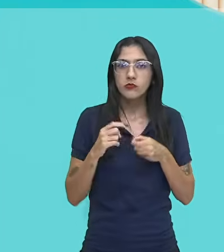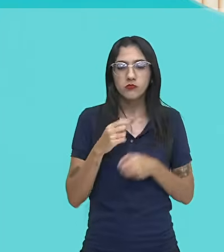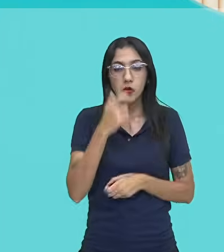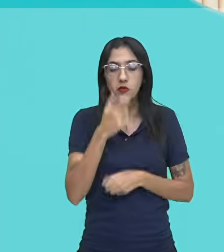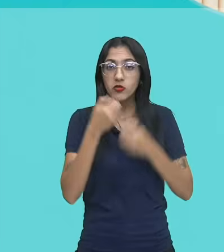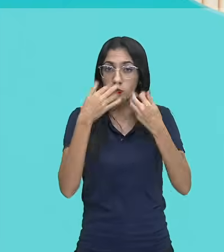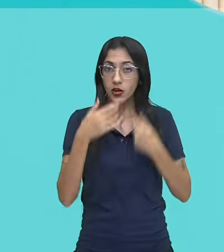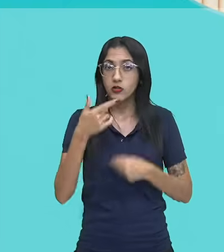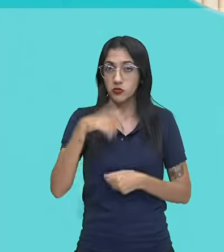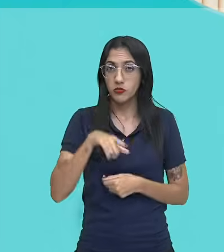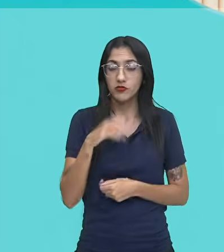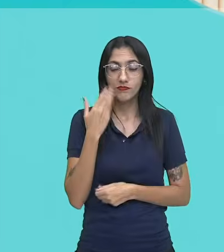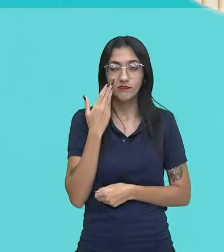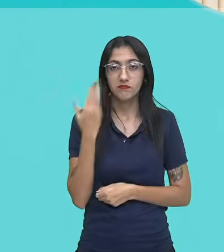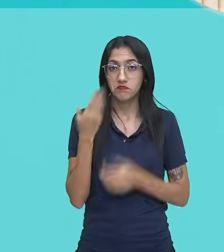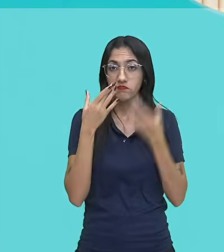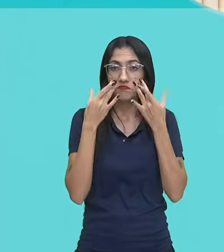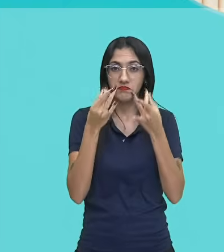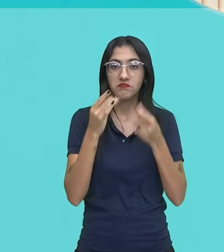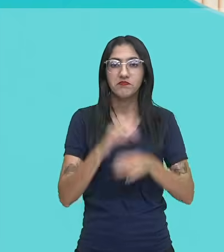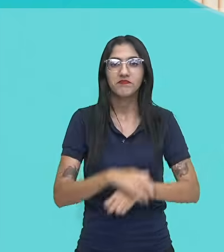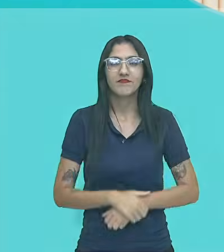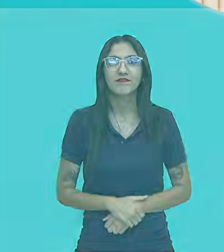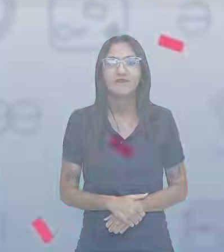falarmos a respeito do vídeo. Acompanhem aí rapidinho.